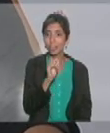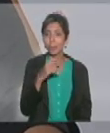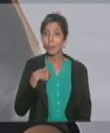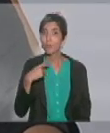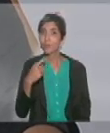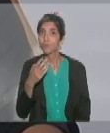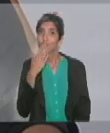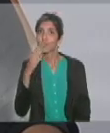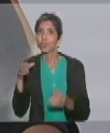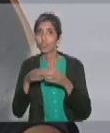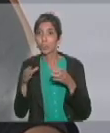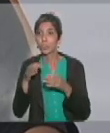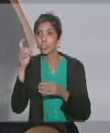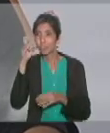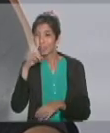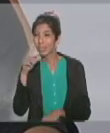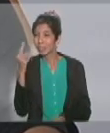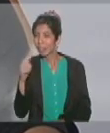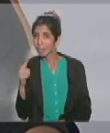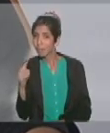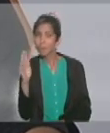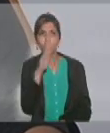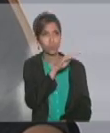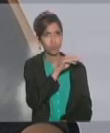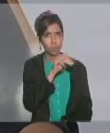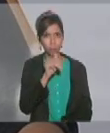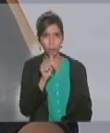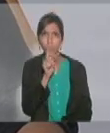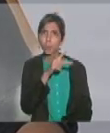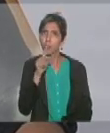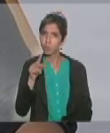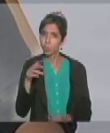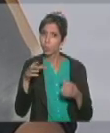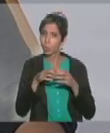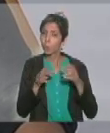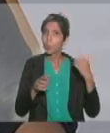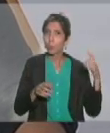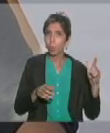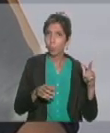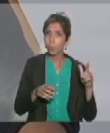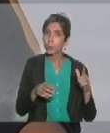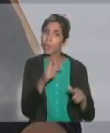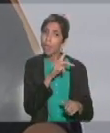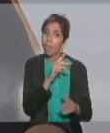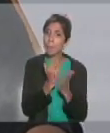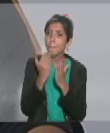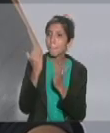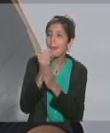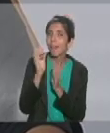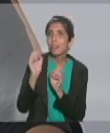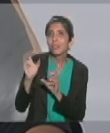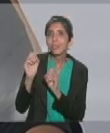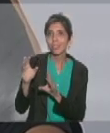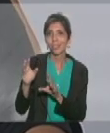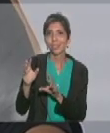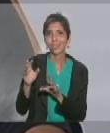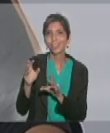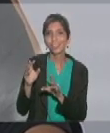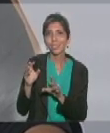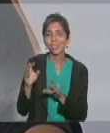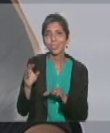o meu time tem uma dificuldade maior em geografia, eu chamo a Juliana do outro time para dar uma aula de reforço para o meu